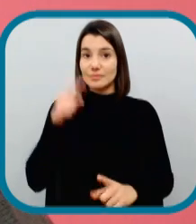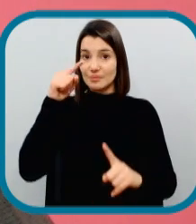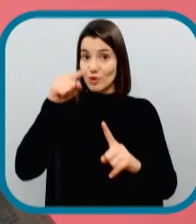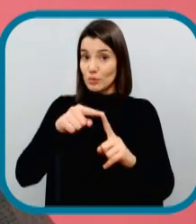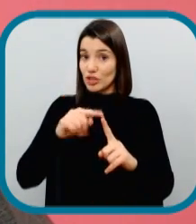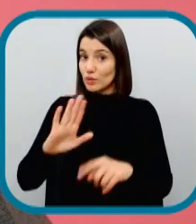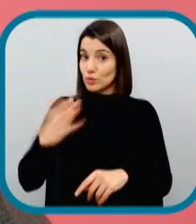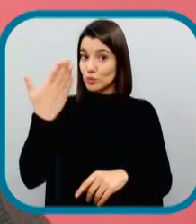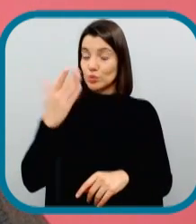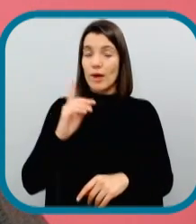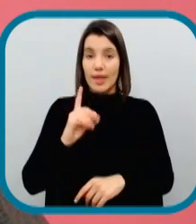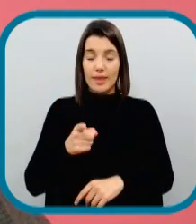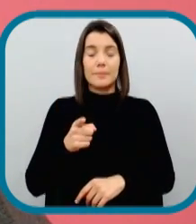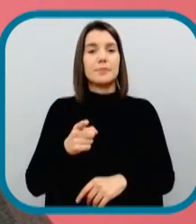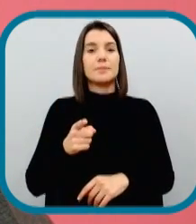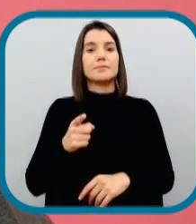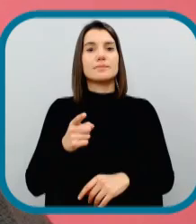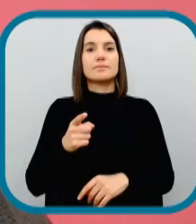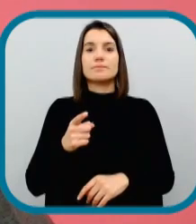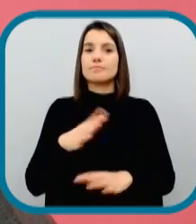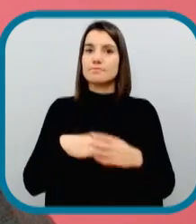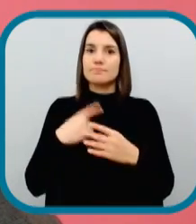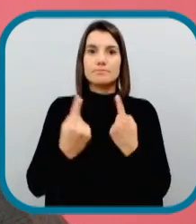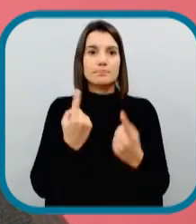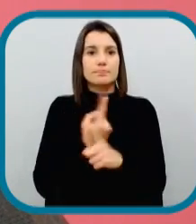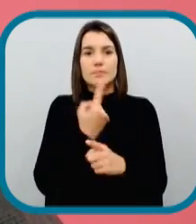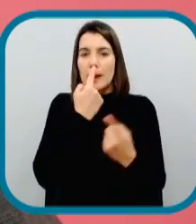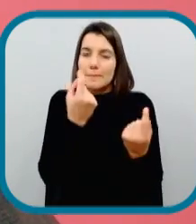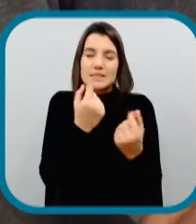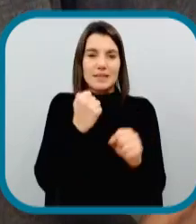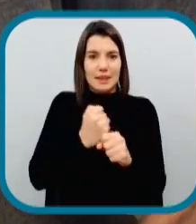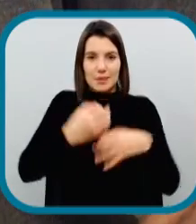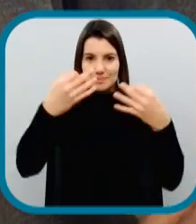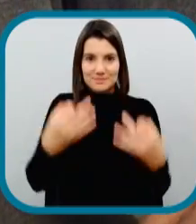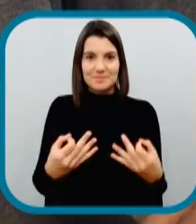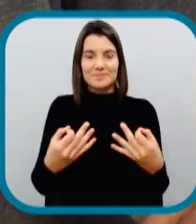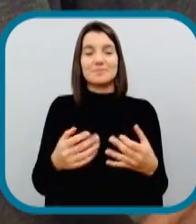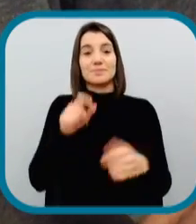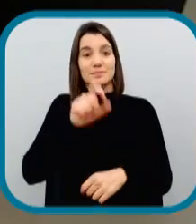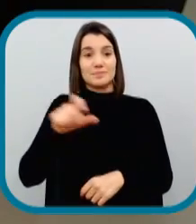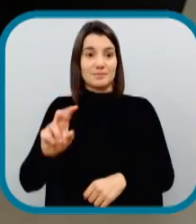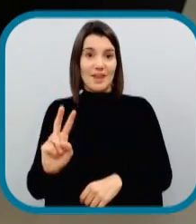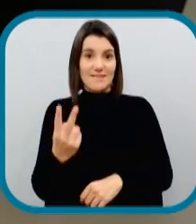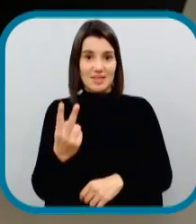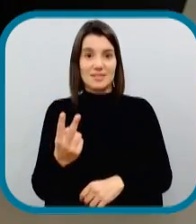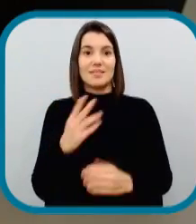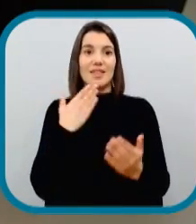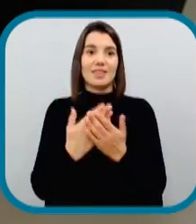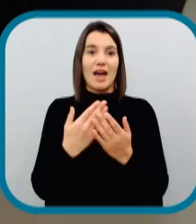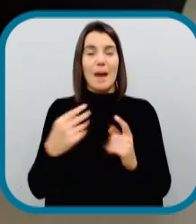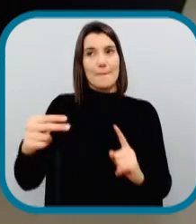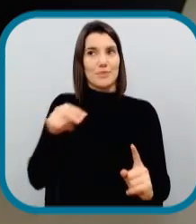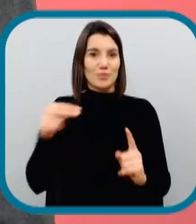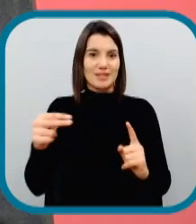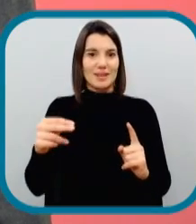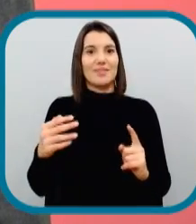O primeiro grande objetivo é fazer algo muito semelhante ao que acontece no mercado de trabalho e daí termos duas pessoas para dar as